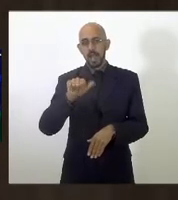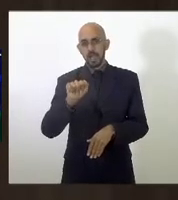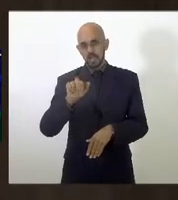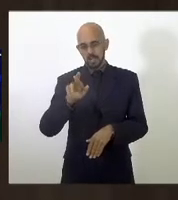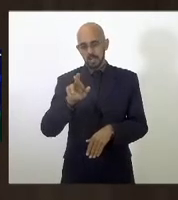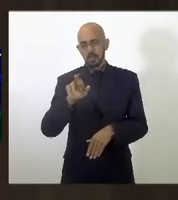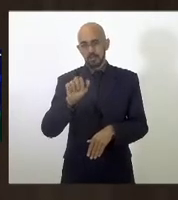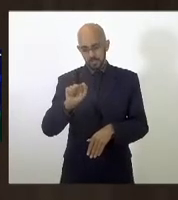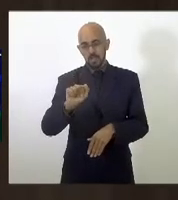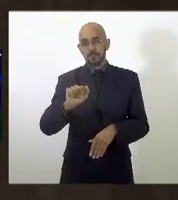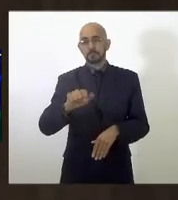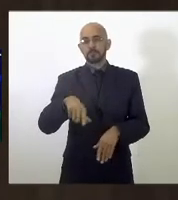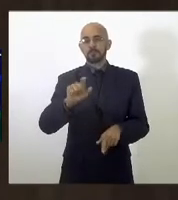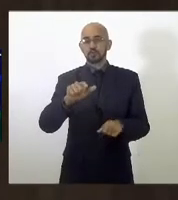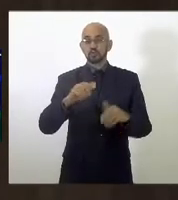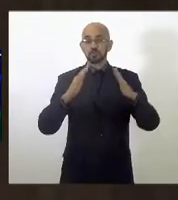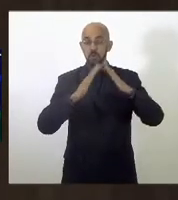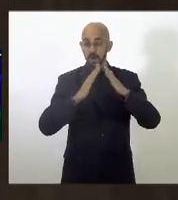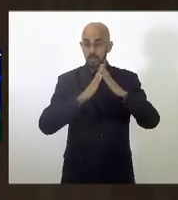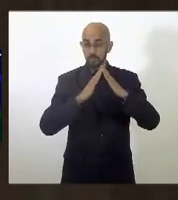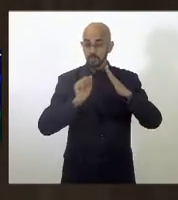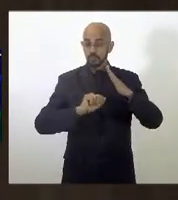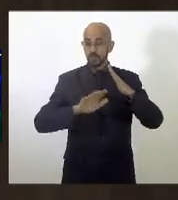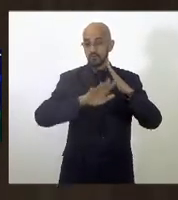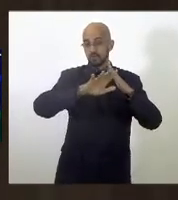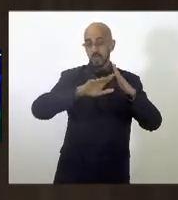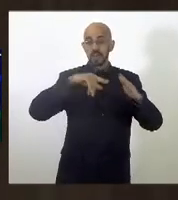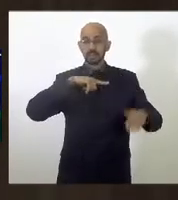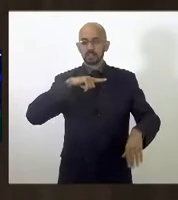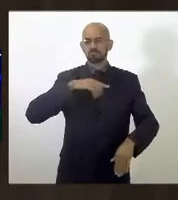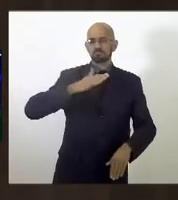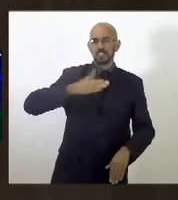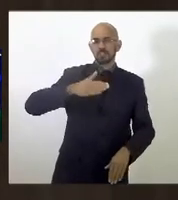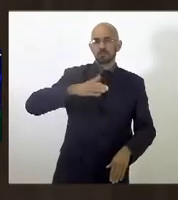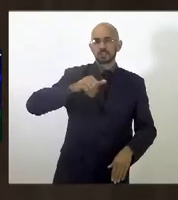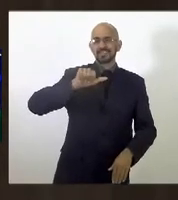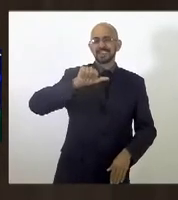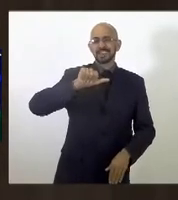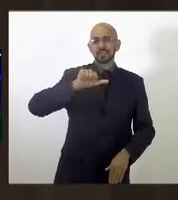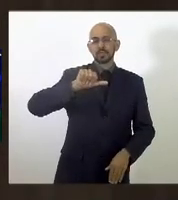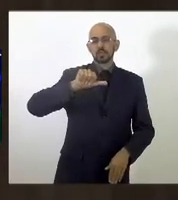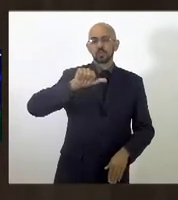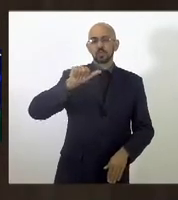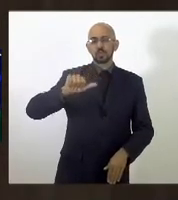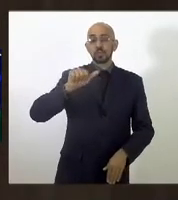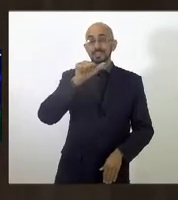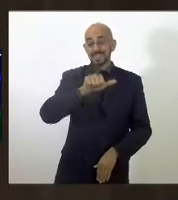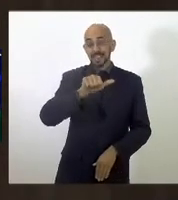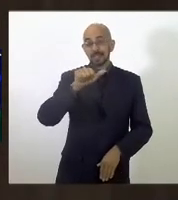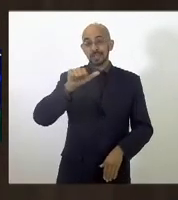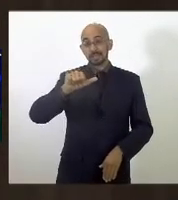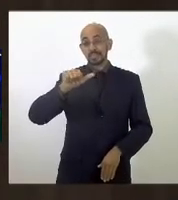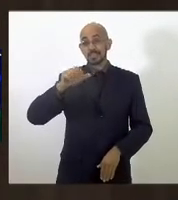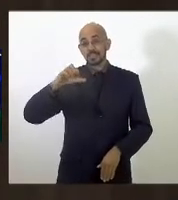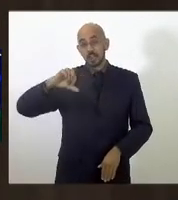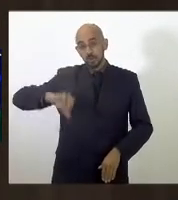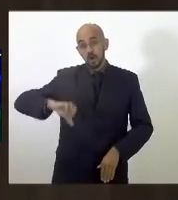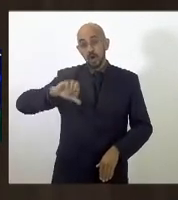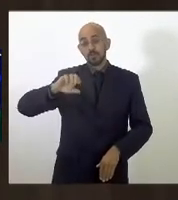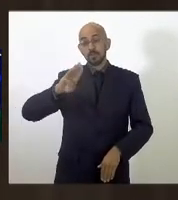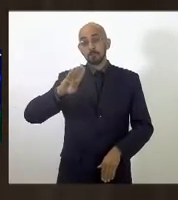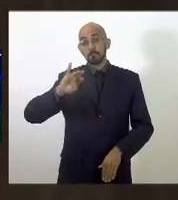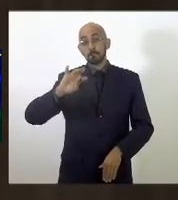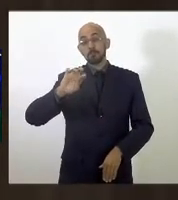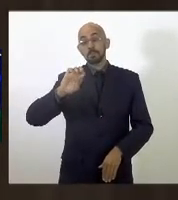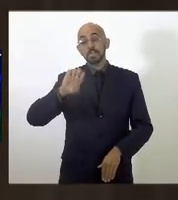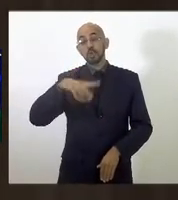os moradores e moradoras de favelas movimentam cerca de 119,8 bilhões por